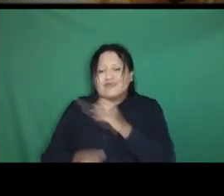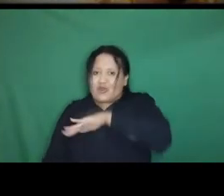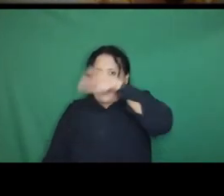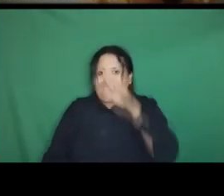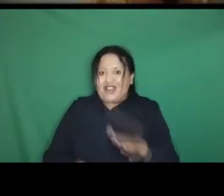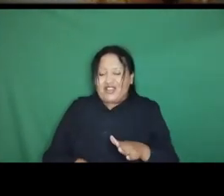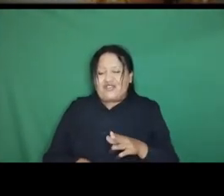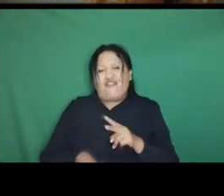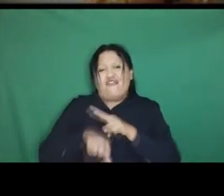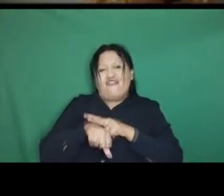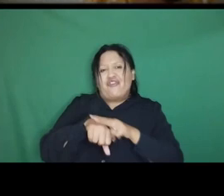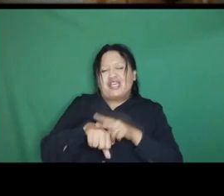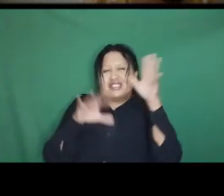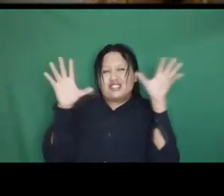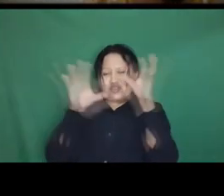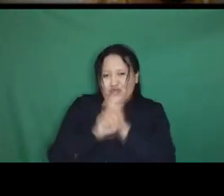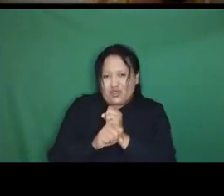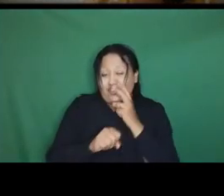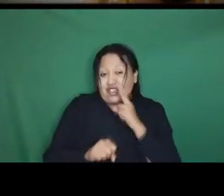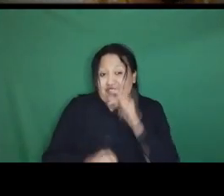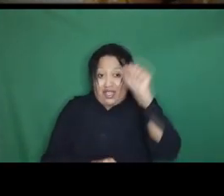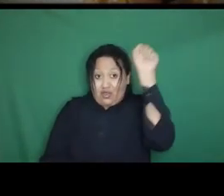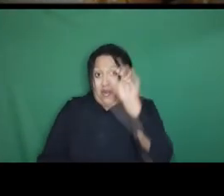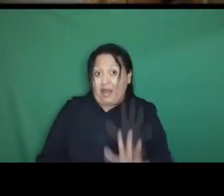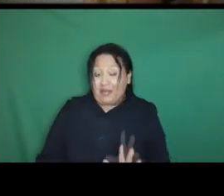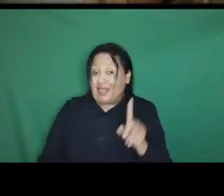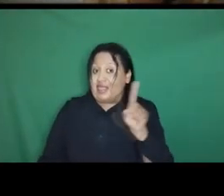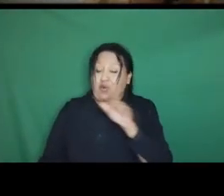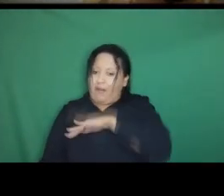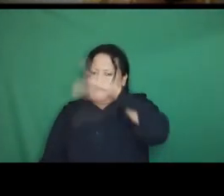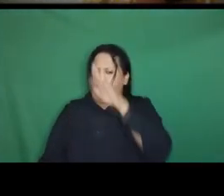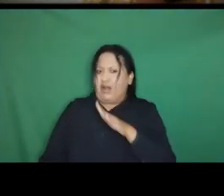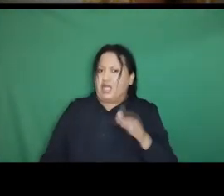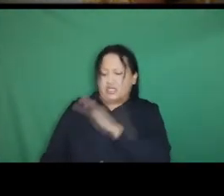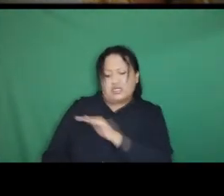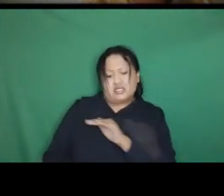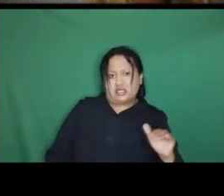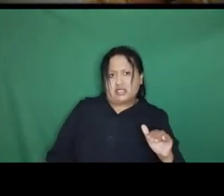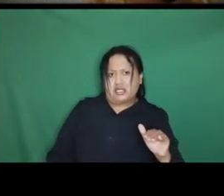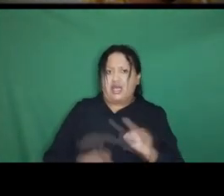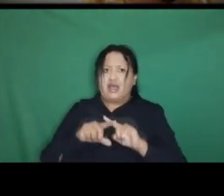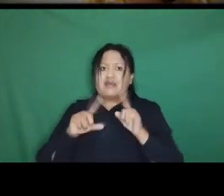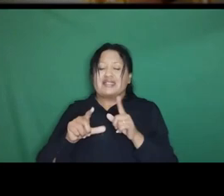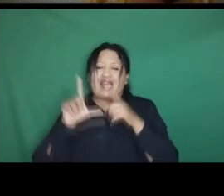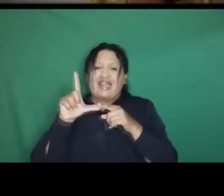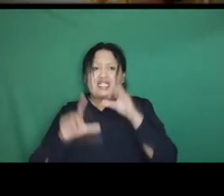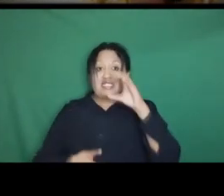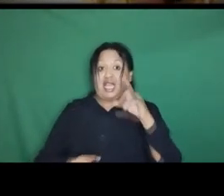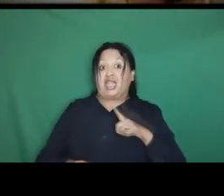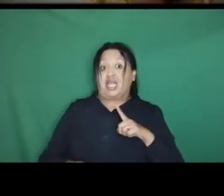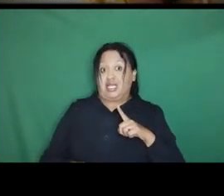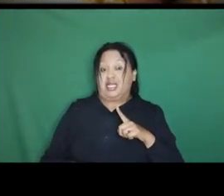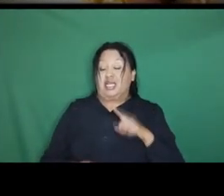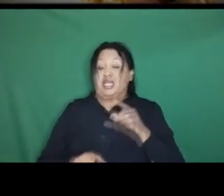você olha na legenda do mapa você vai ver que não é planície né mas vamos seguindo na letra C A gente tem